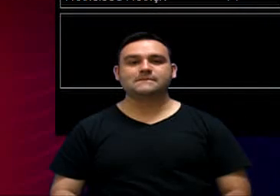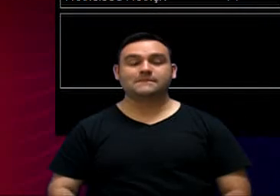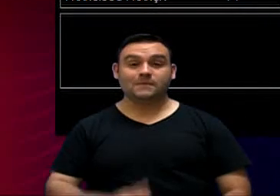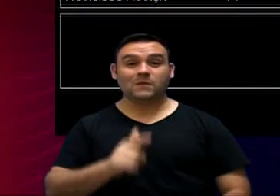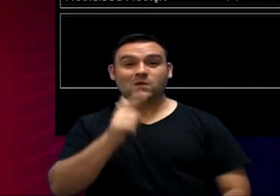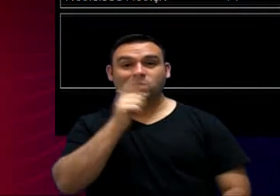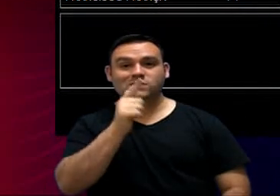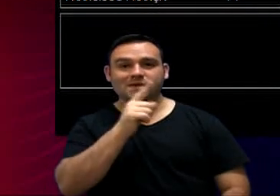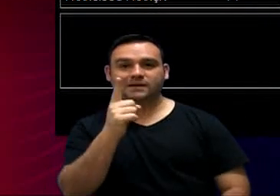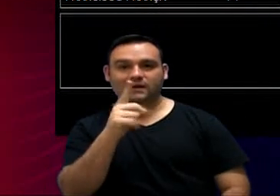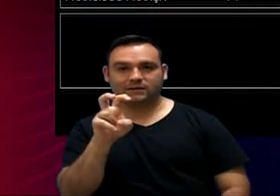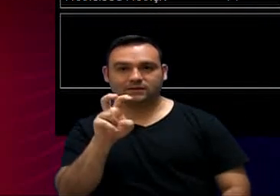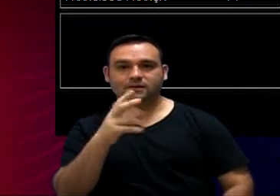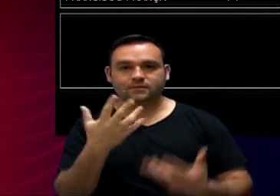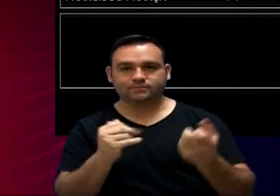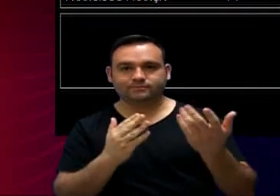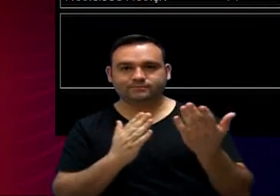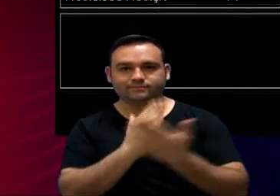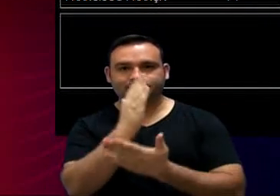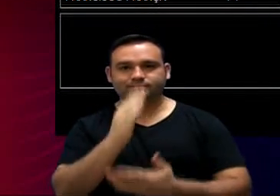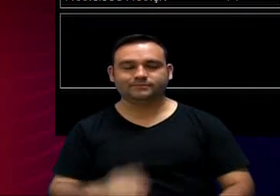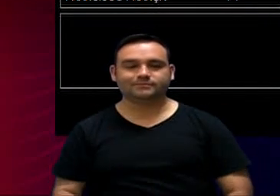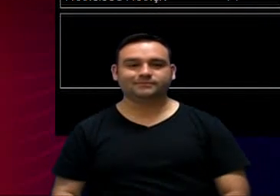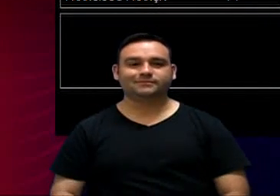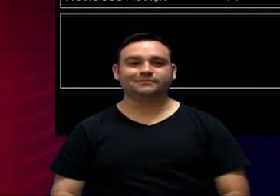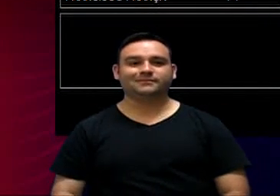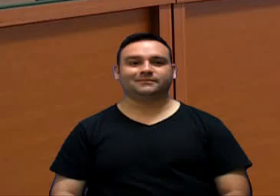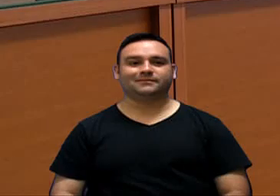Tendo obtido 15 votos, declaro aprovado.